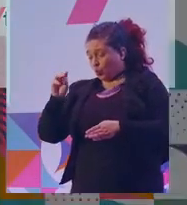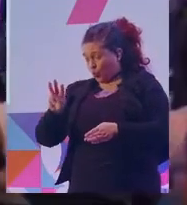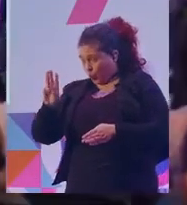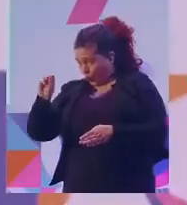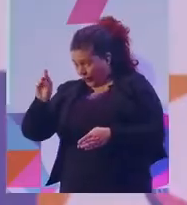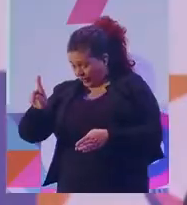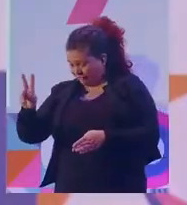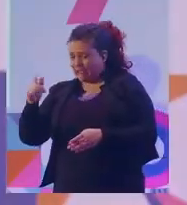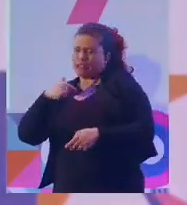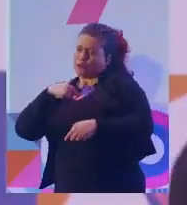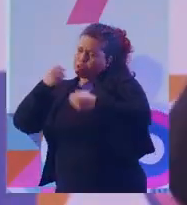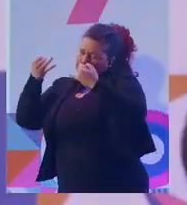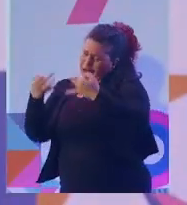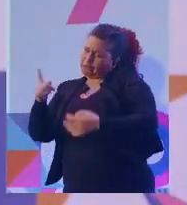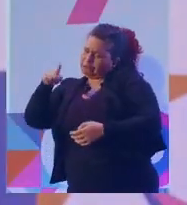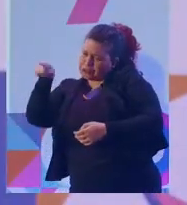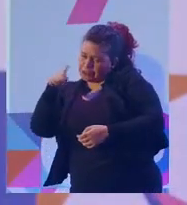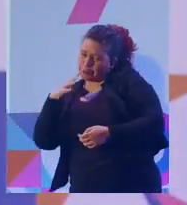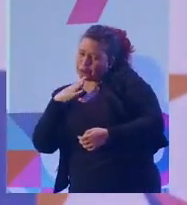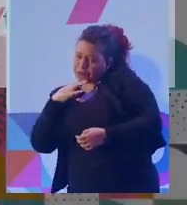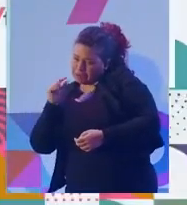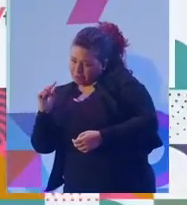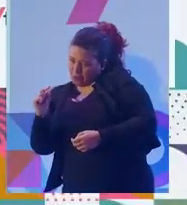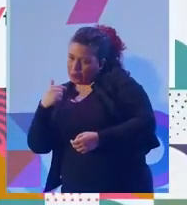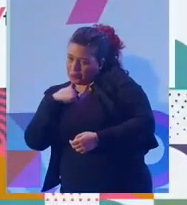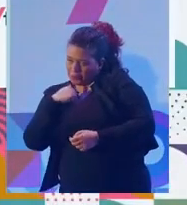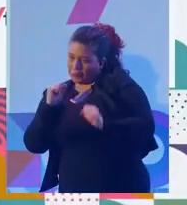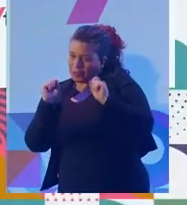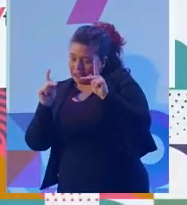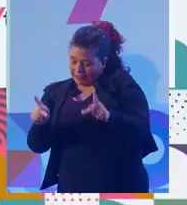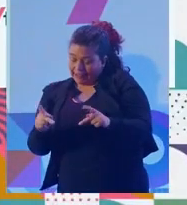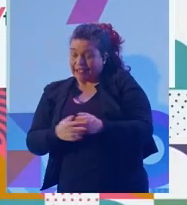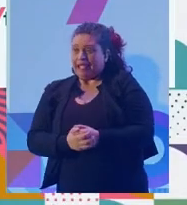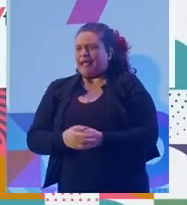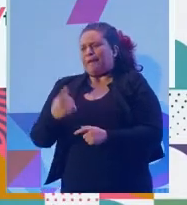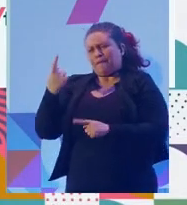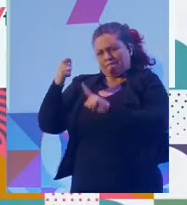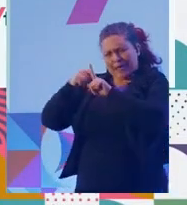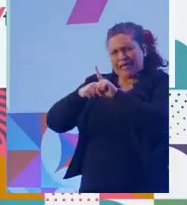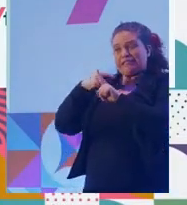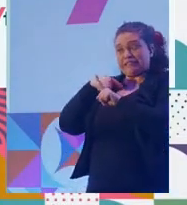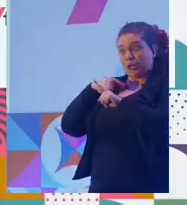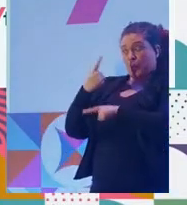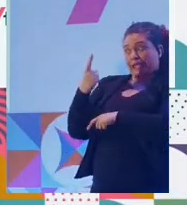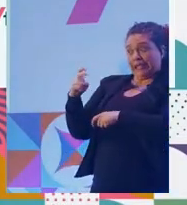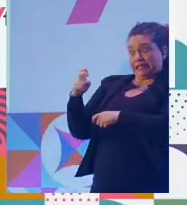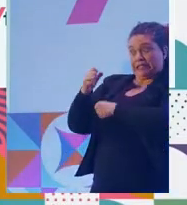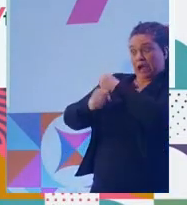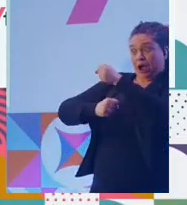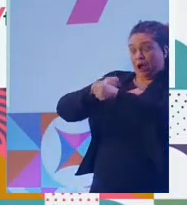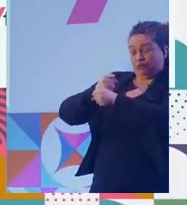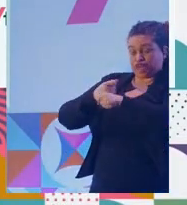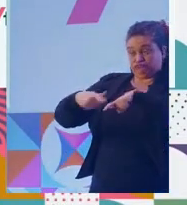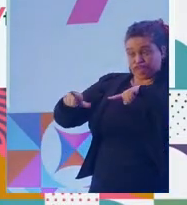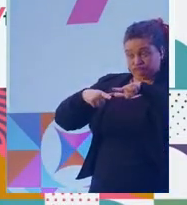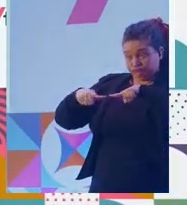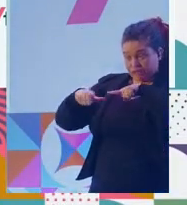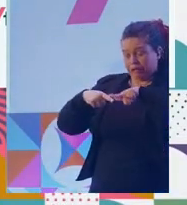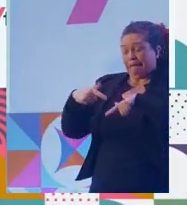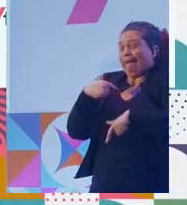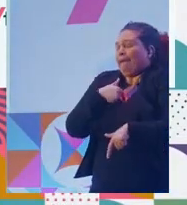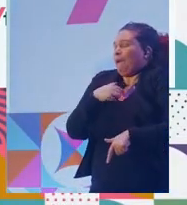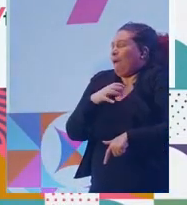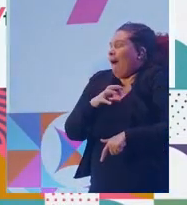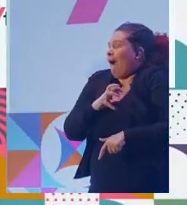pouquinho de mim para que vocês me conheçam. Em um mês eu completo 15 anos de trabalho. Eu amo